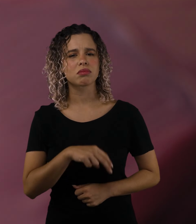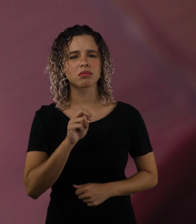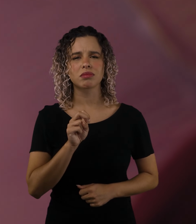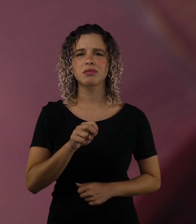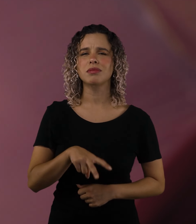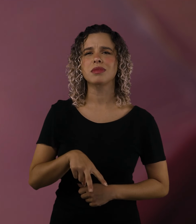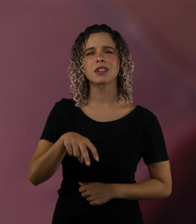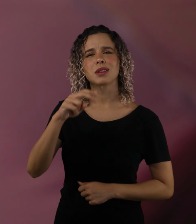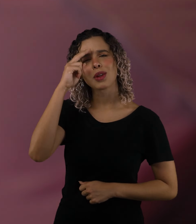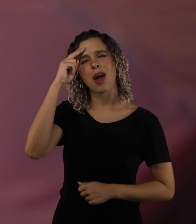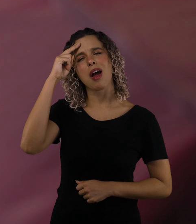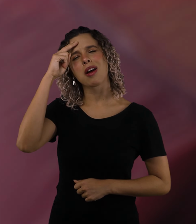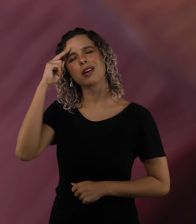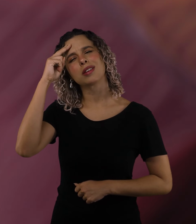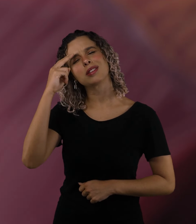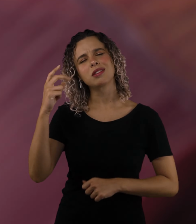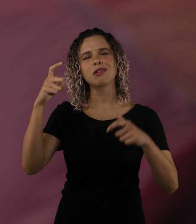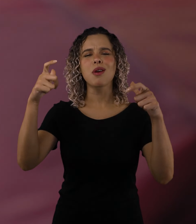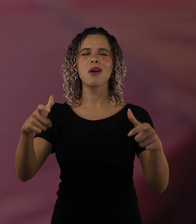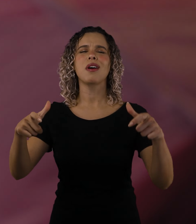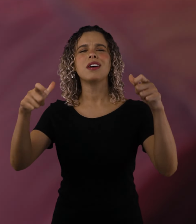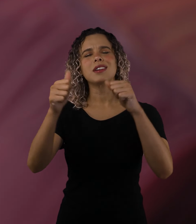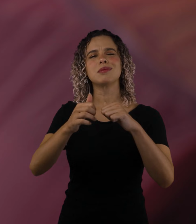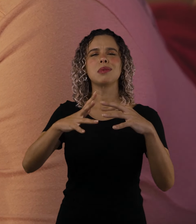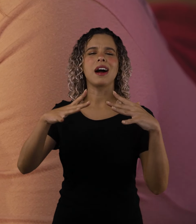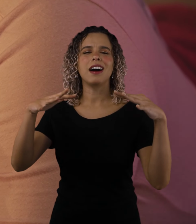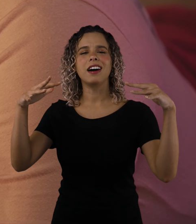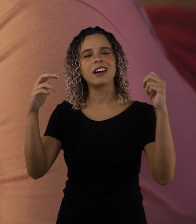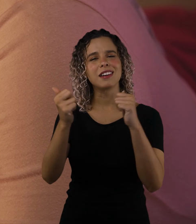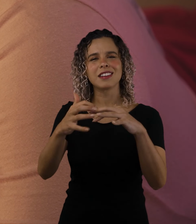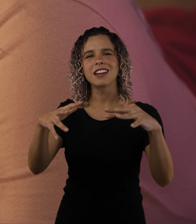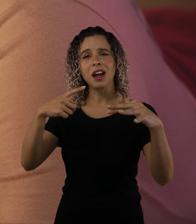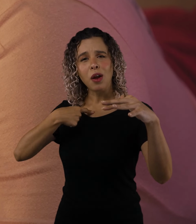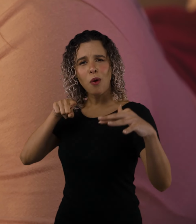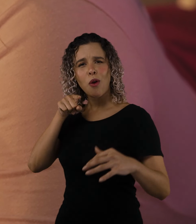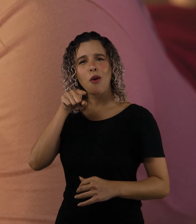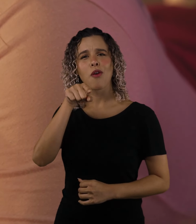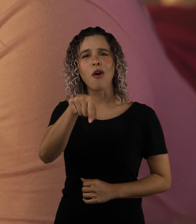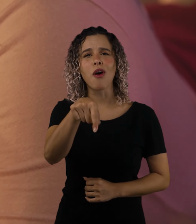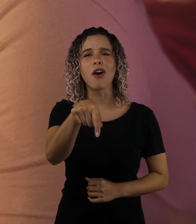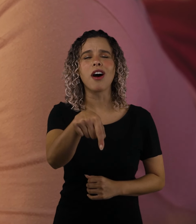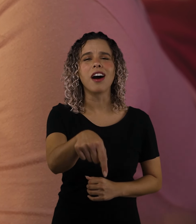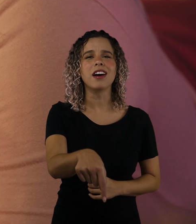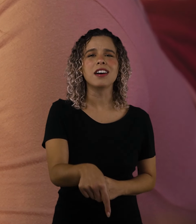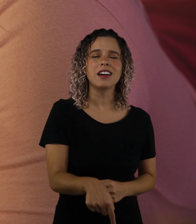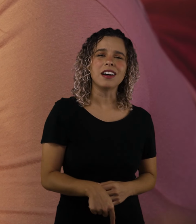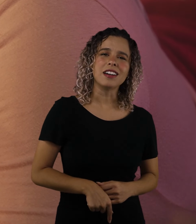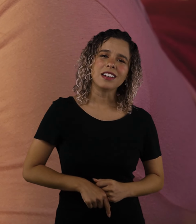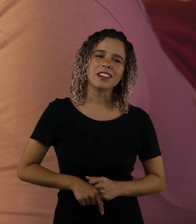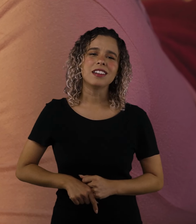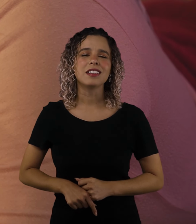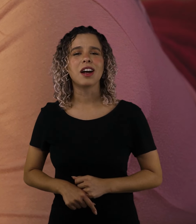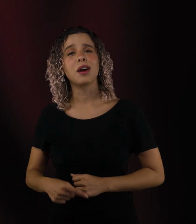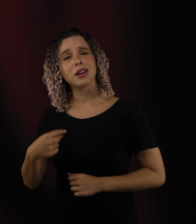In that bright land to which I go. Num vídeo, eu de Carmen